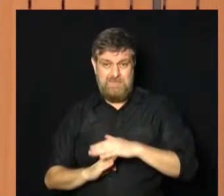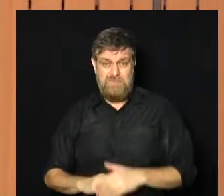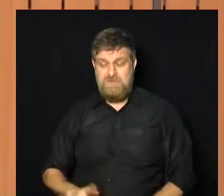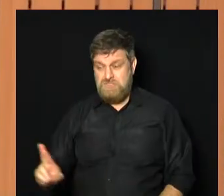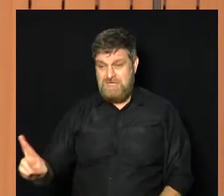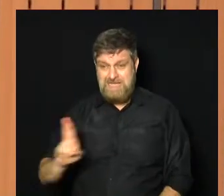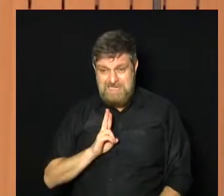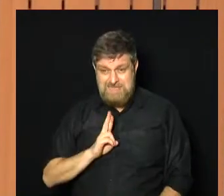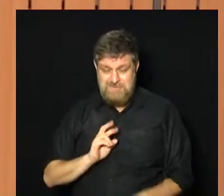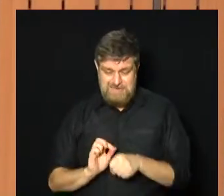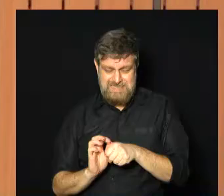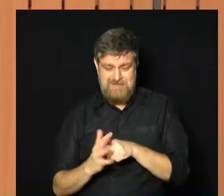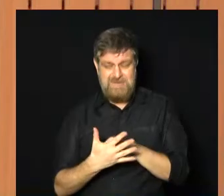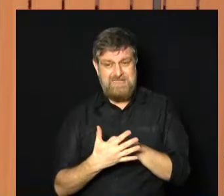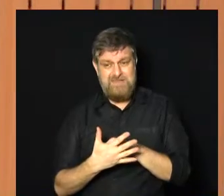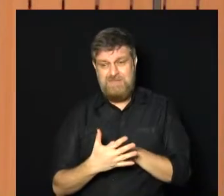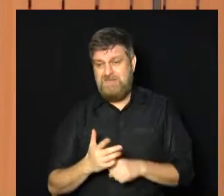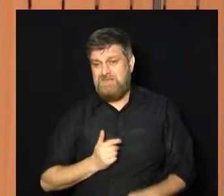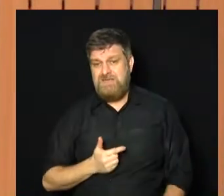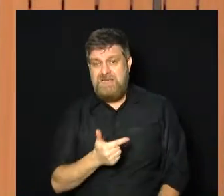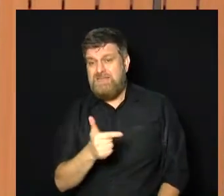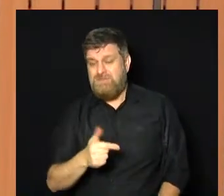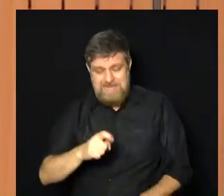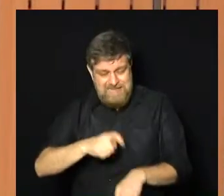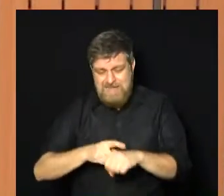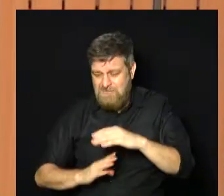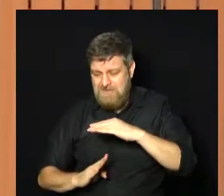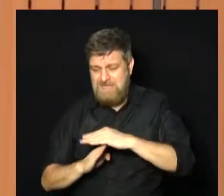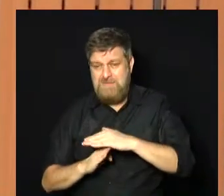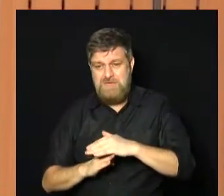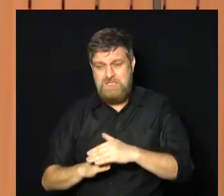conta da pandemia. Há uma resposta